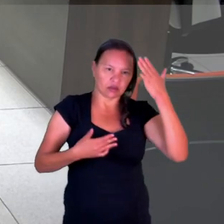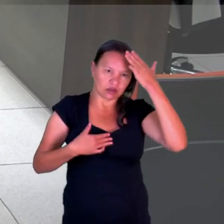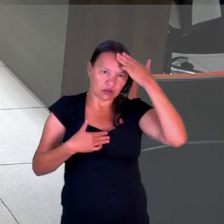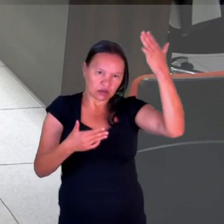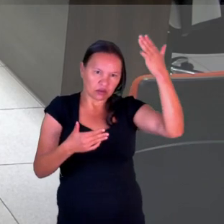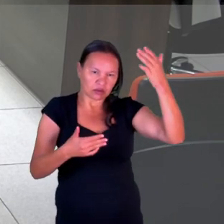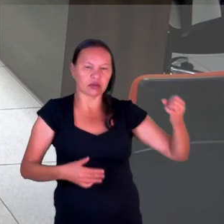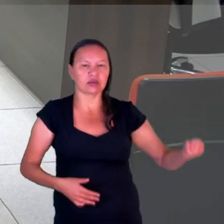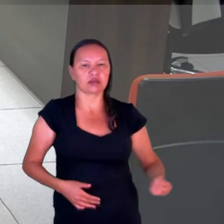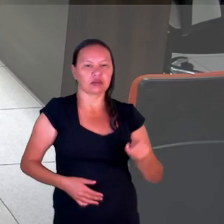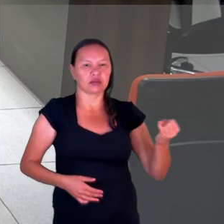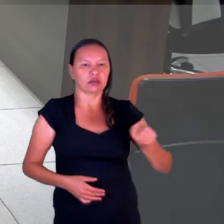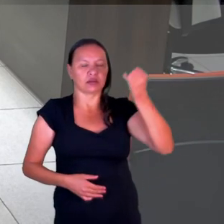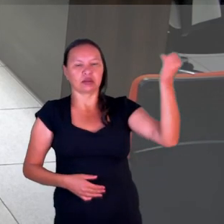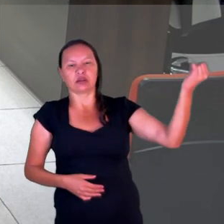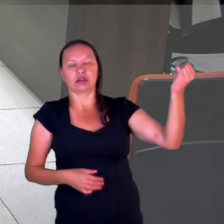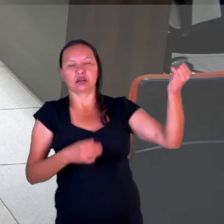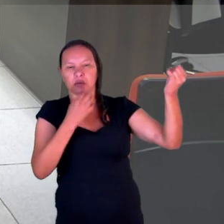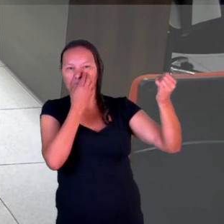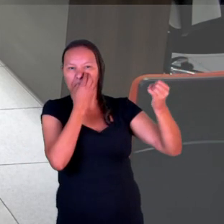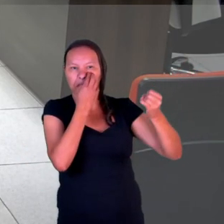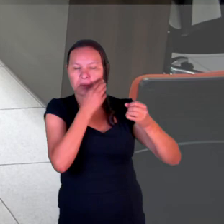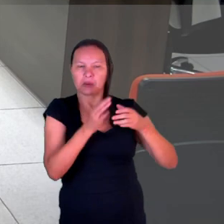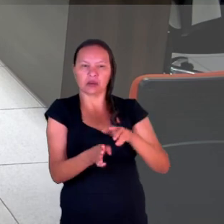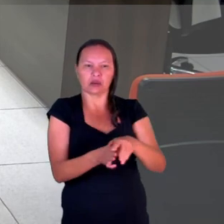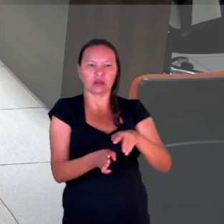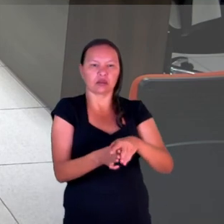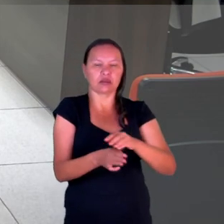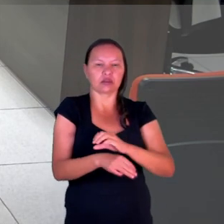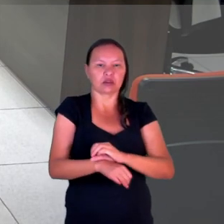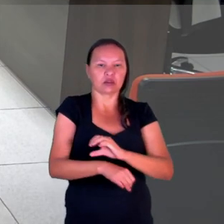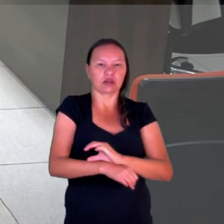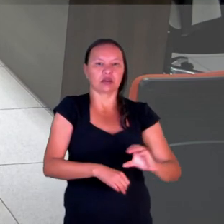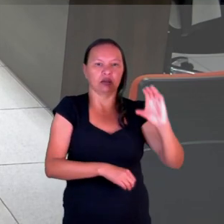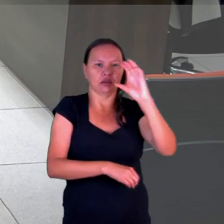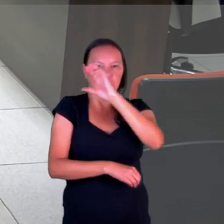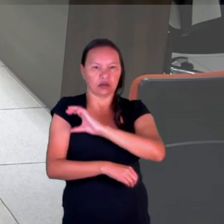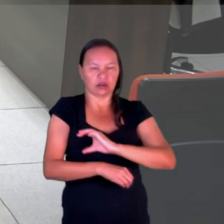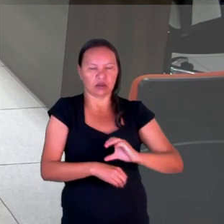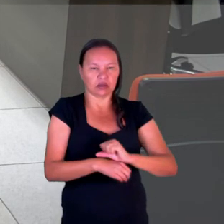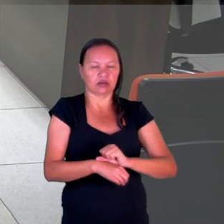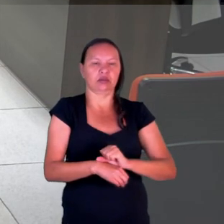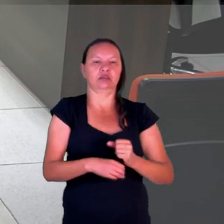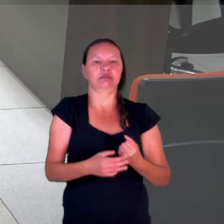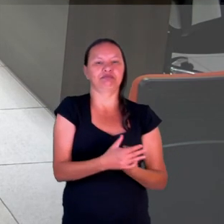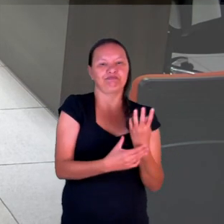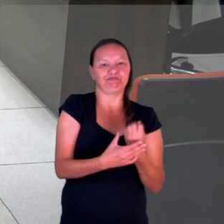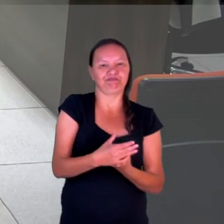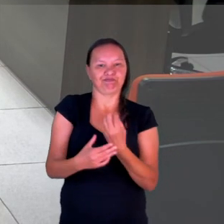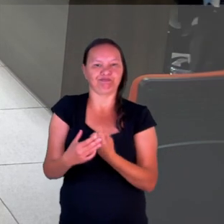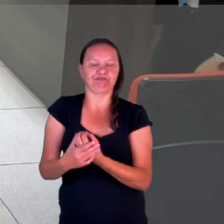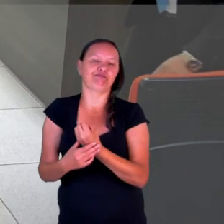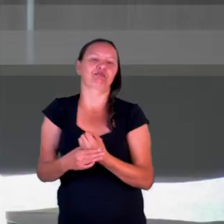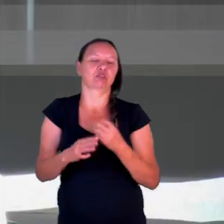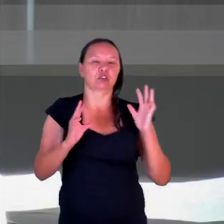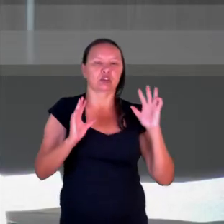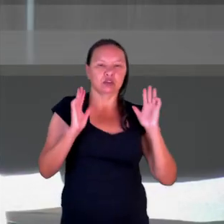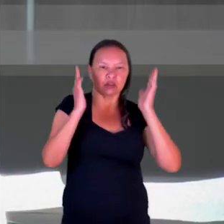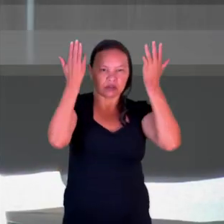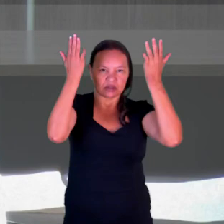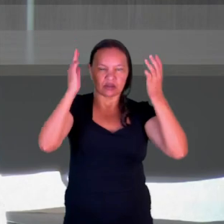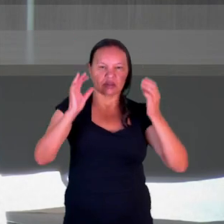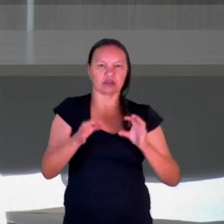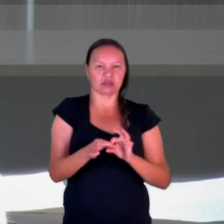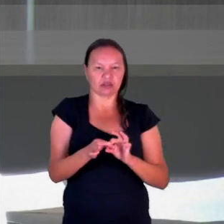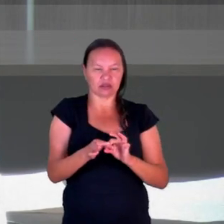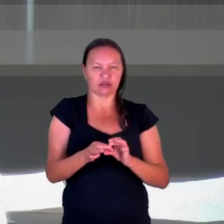especial ao Conselho Nacional do Ministério Público pela formação desta comissão e por